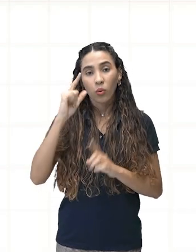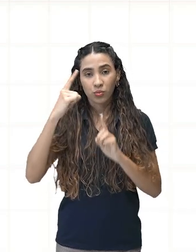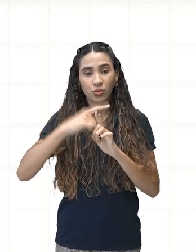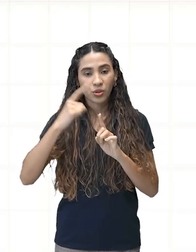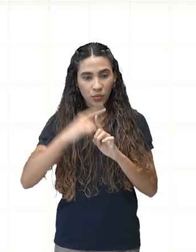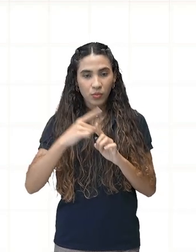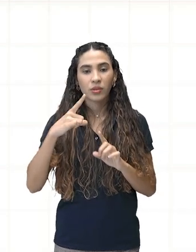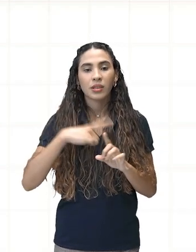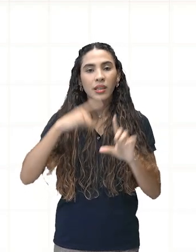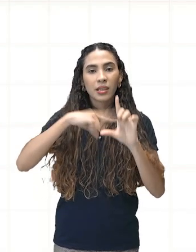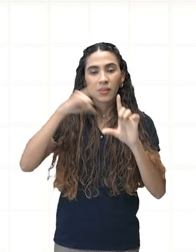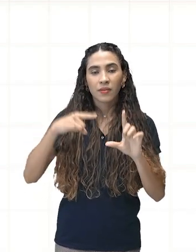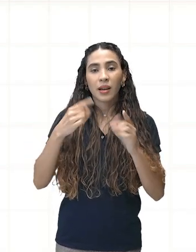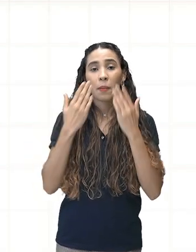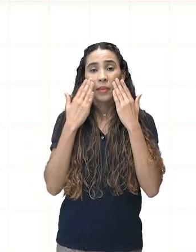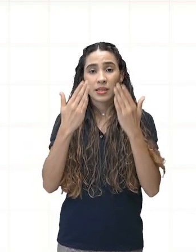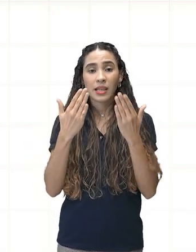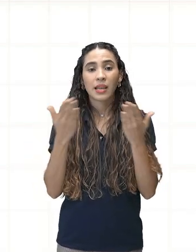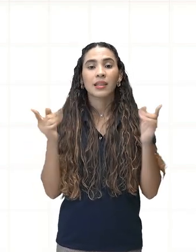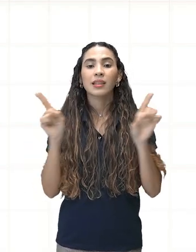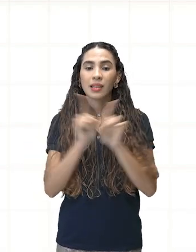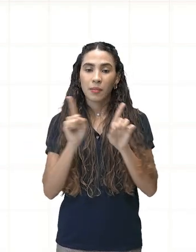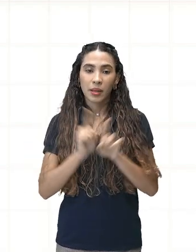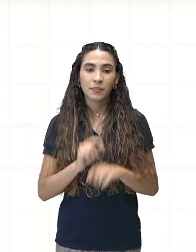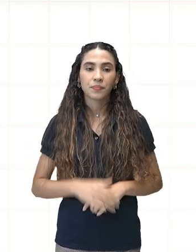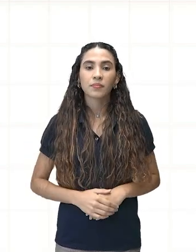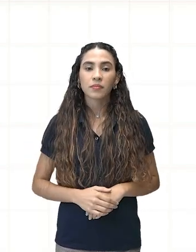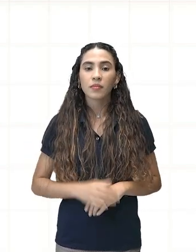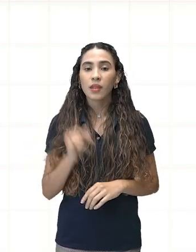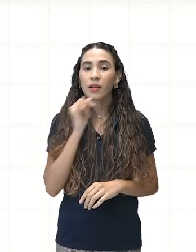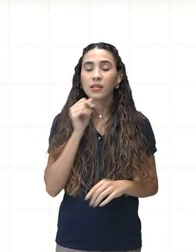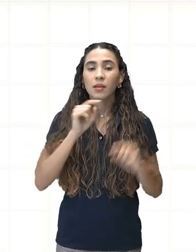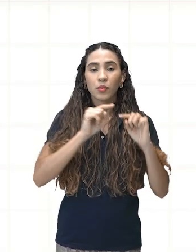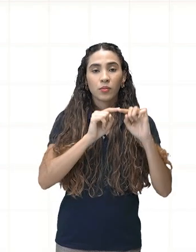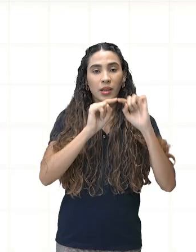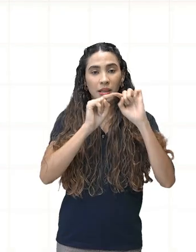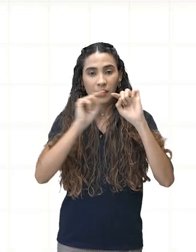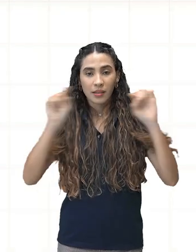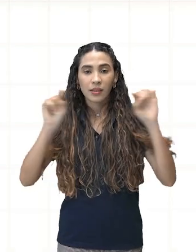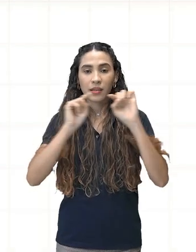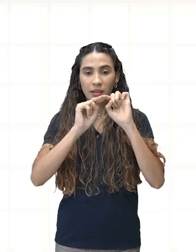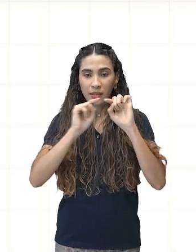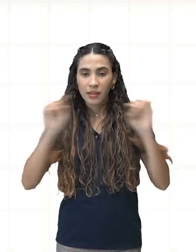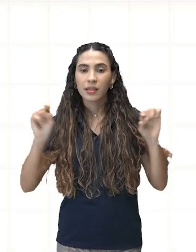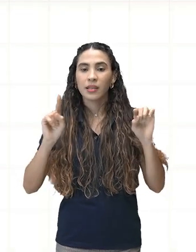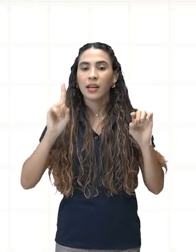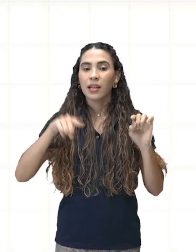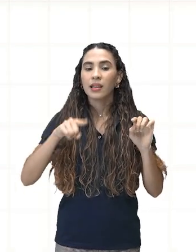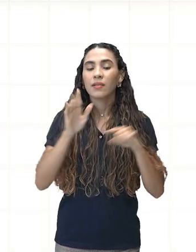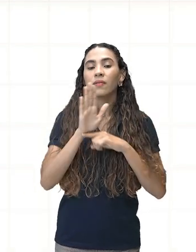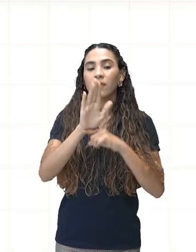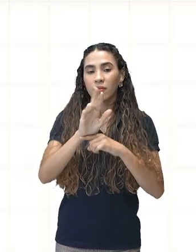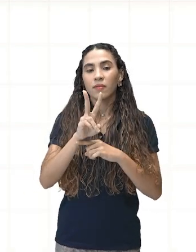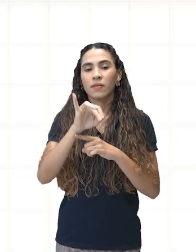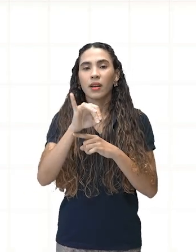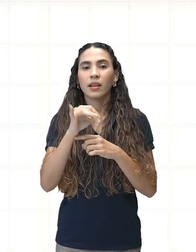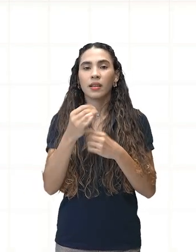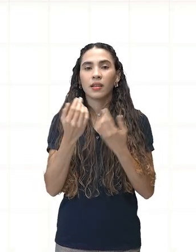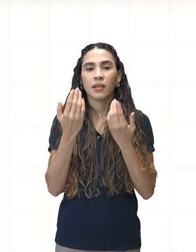gráficos que eu gostaria também de tratar aqui com vocês. Gráfico de linha, que basicamente também ajuda a gente a